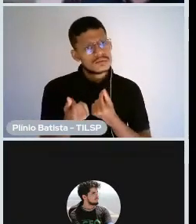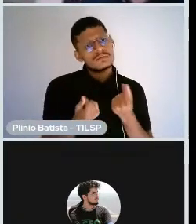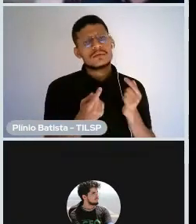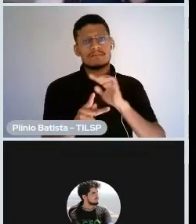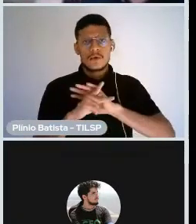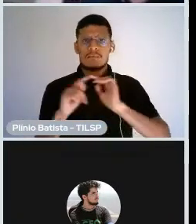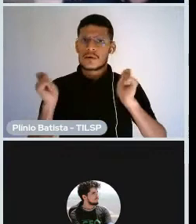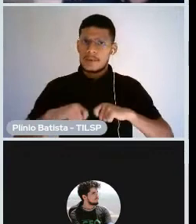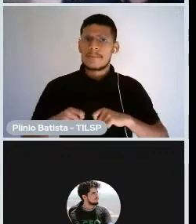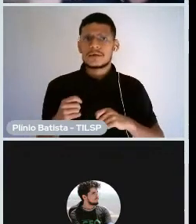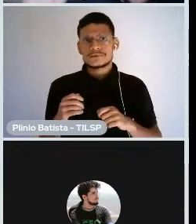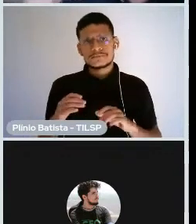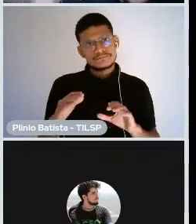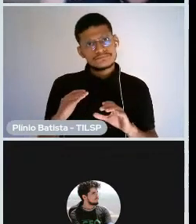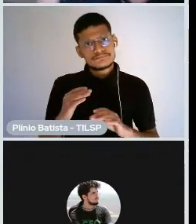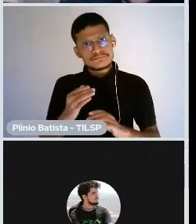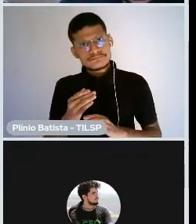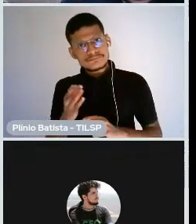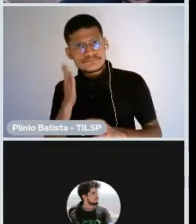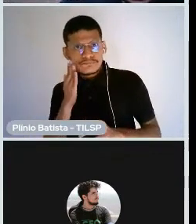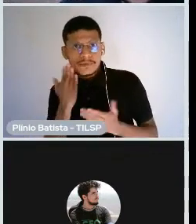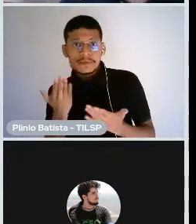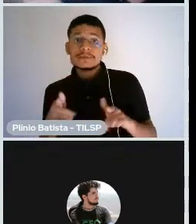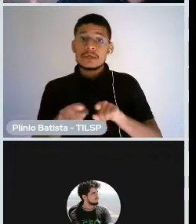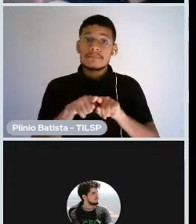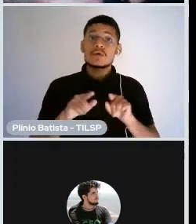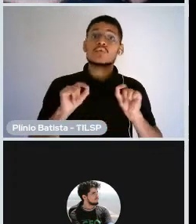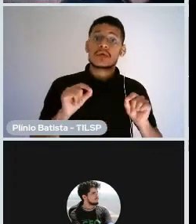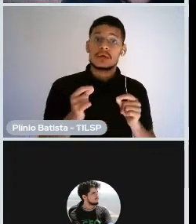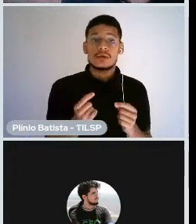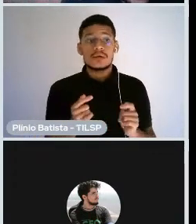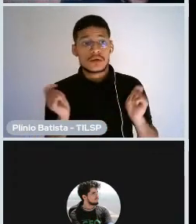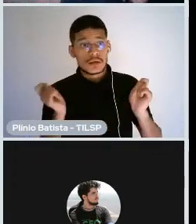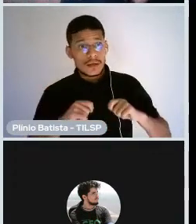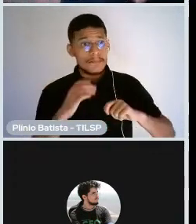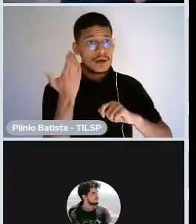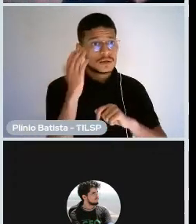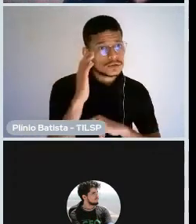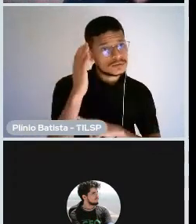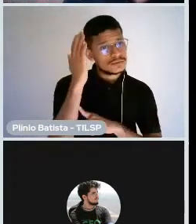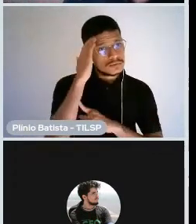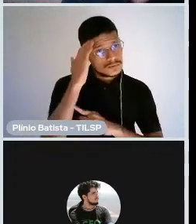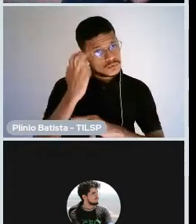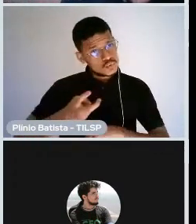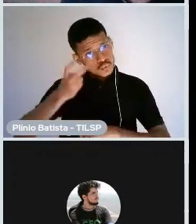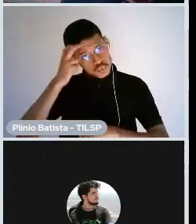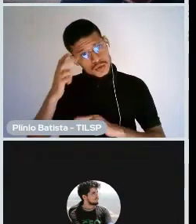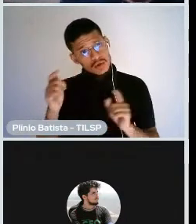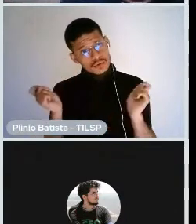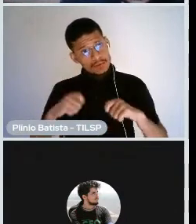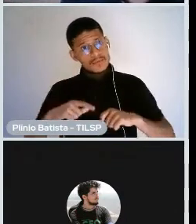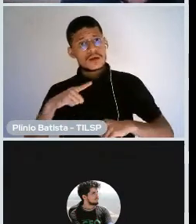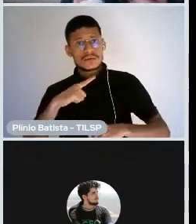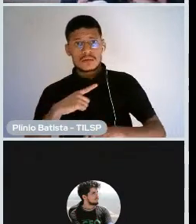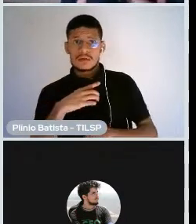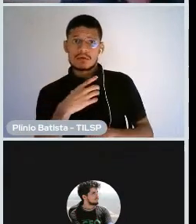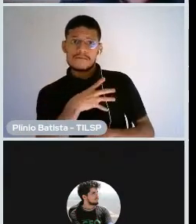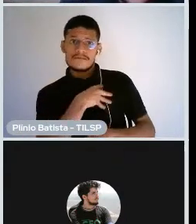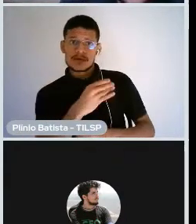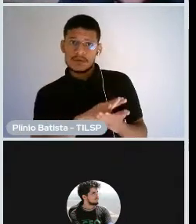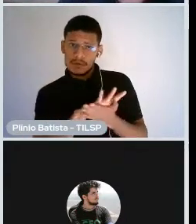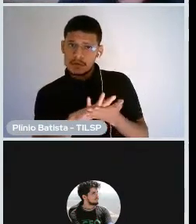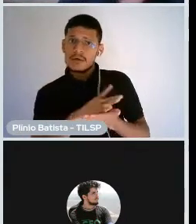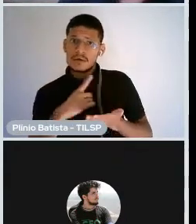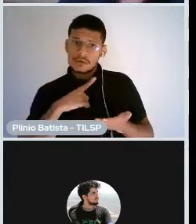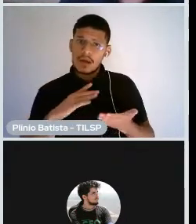também capital científico e cultural para não ter filhos, para, por exemplo, usar métodos contraceptivos, beleza?